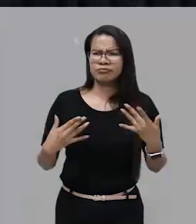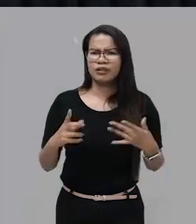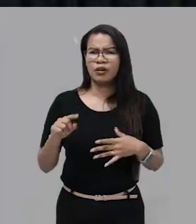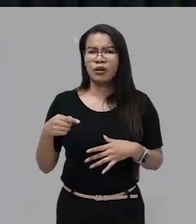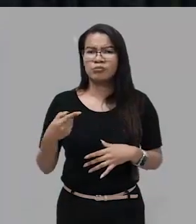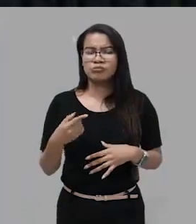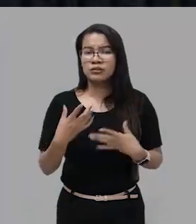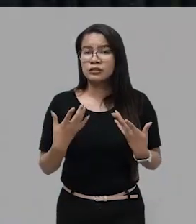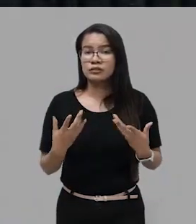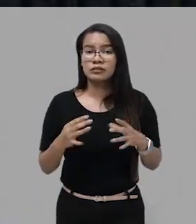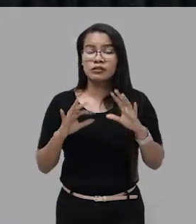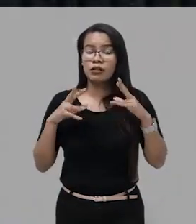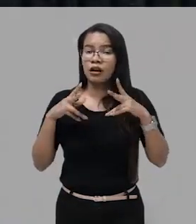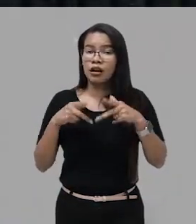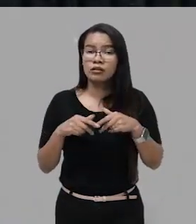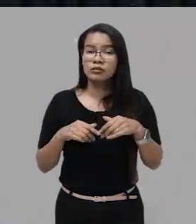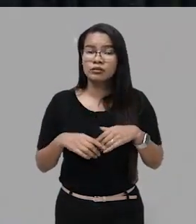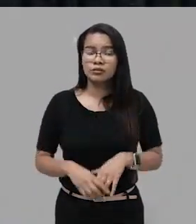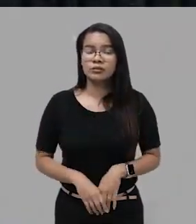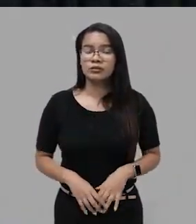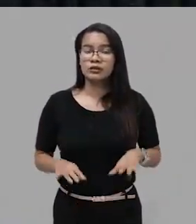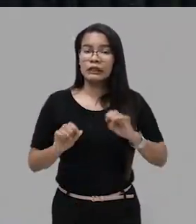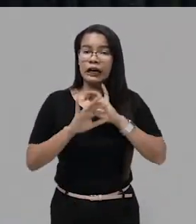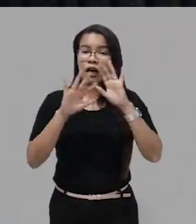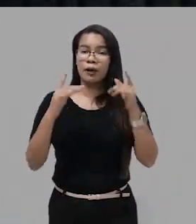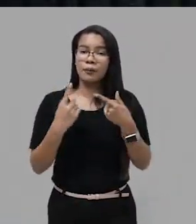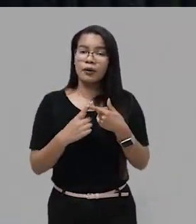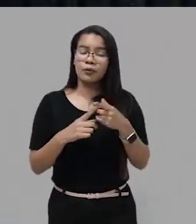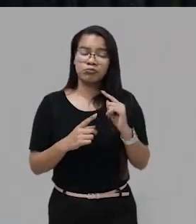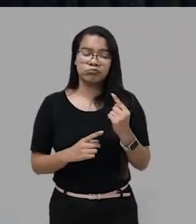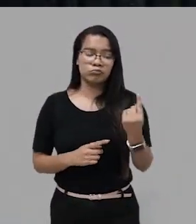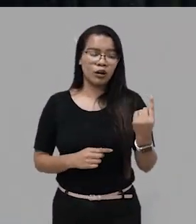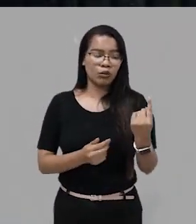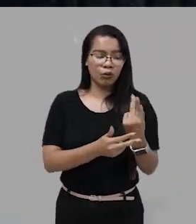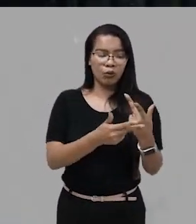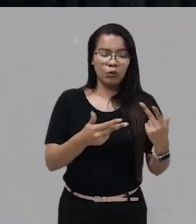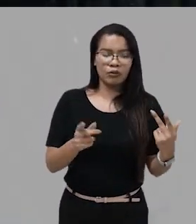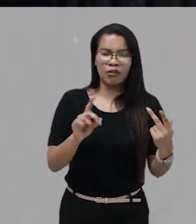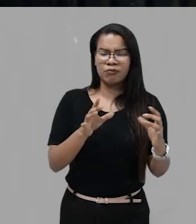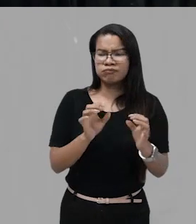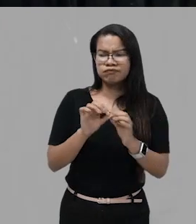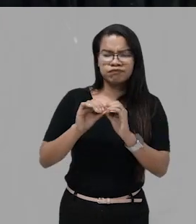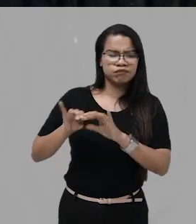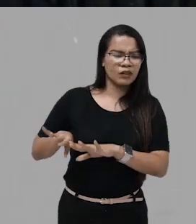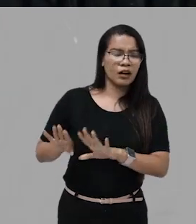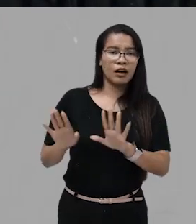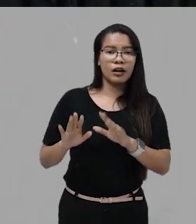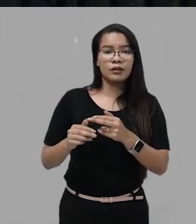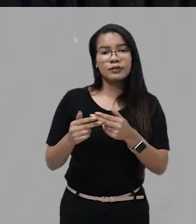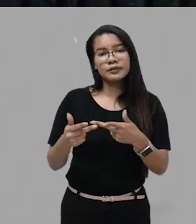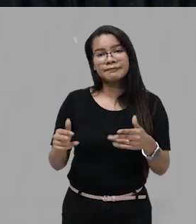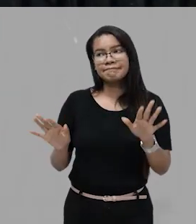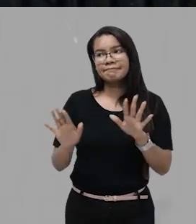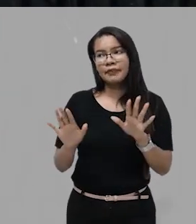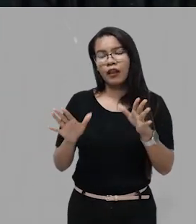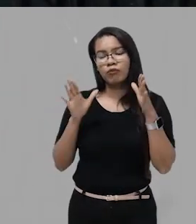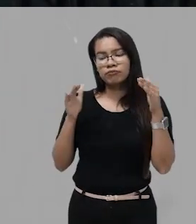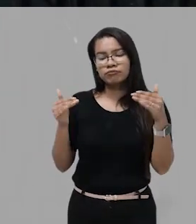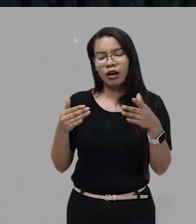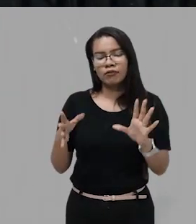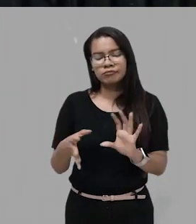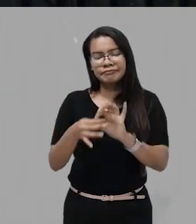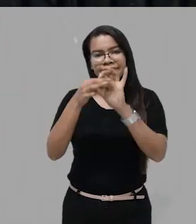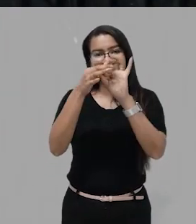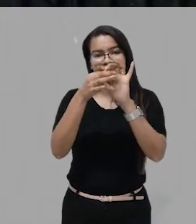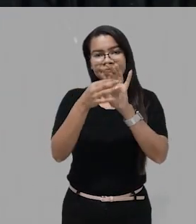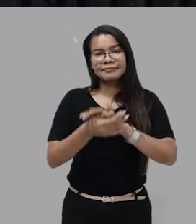outra capacidade. Claro, galera. Uma coisa ela não fica desligada da outra, tá certo? não fica